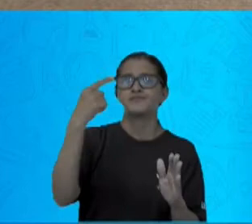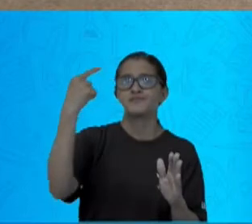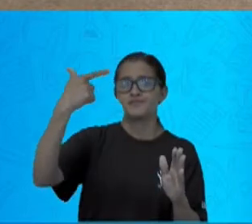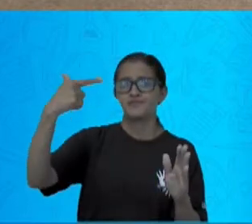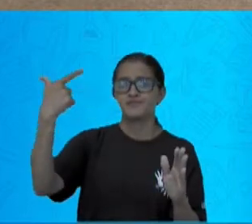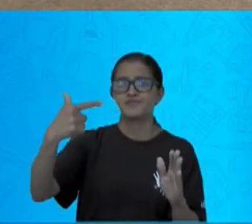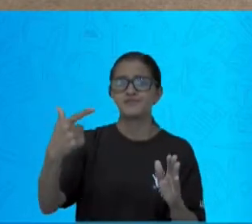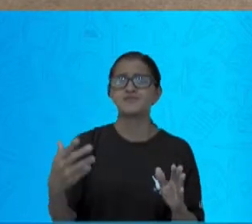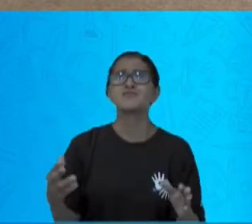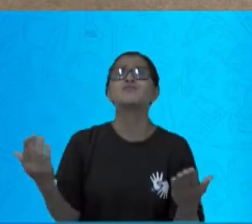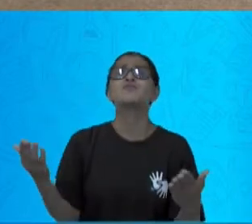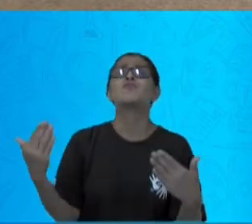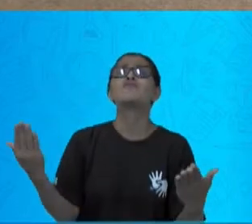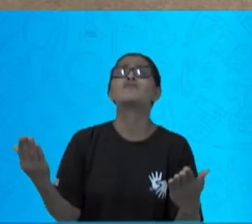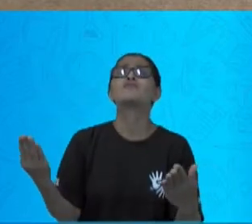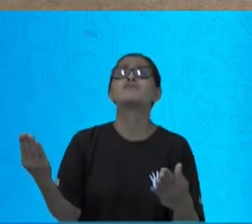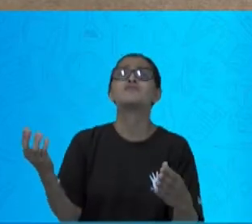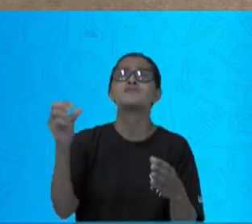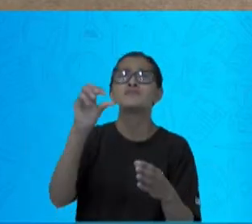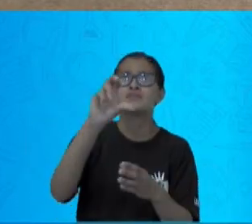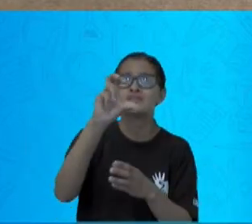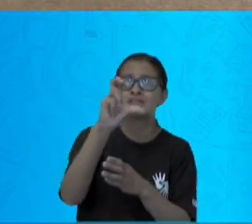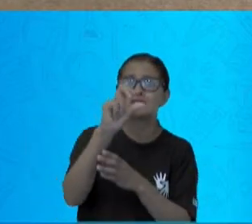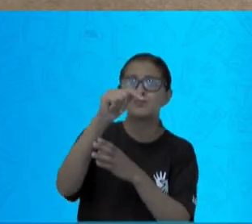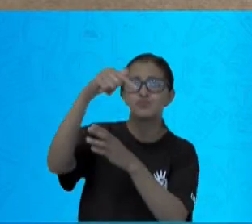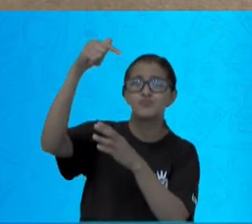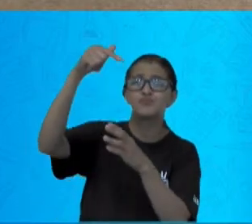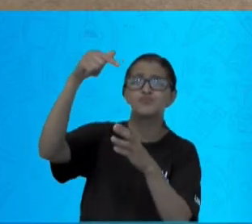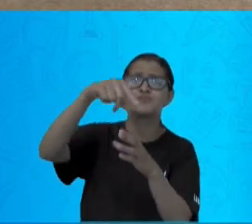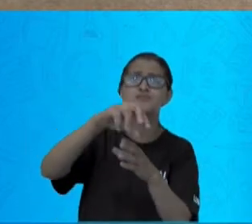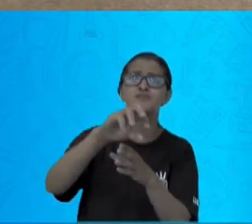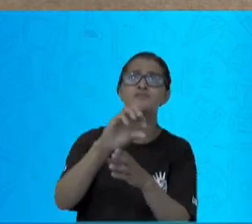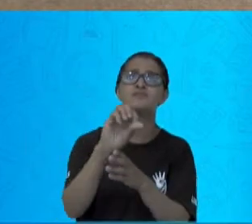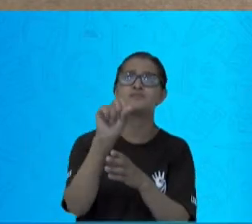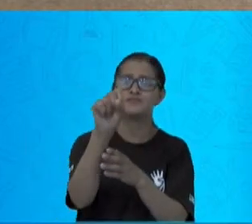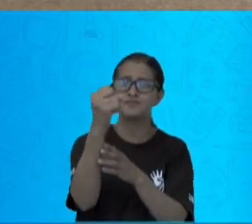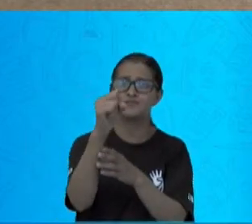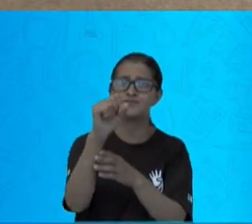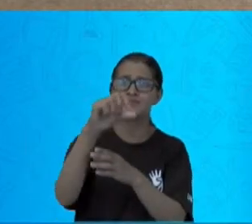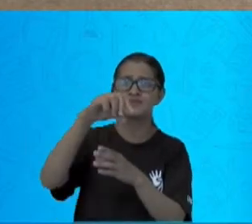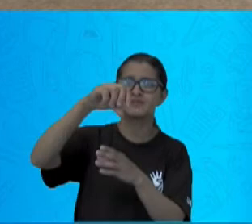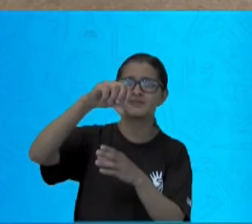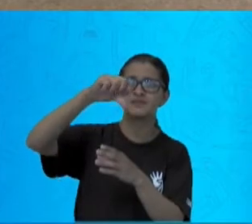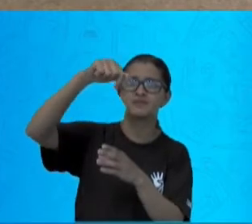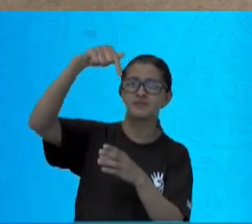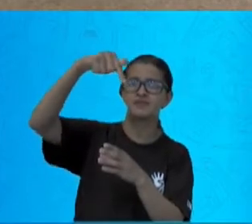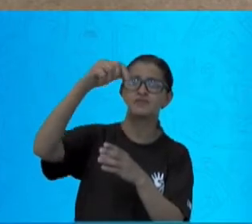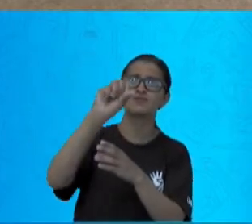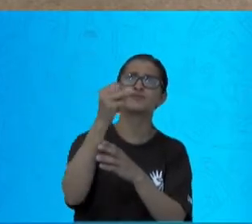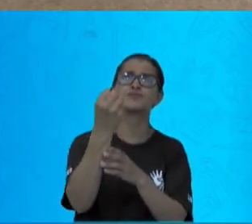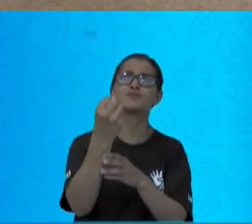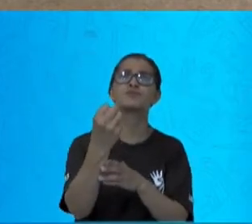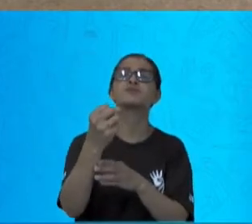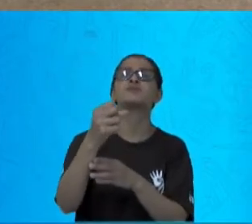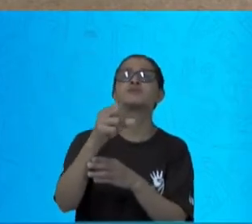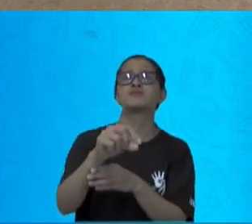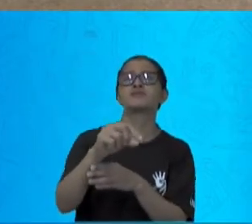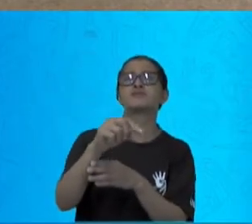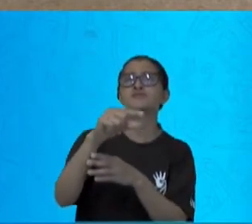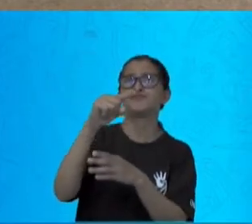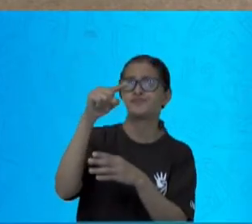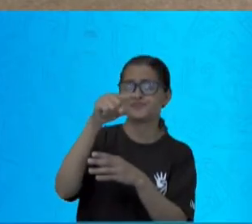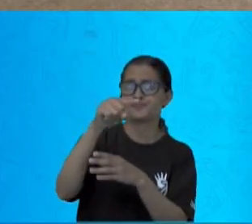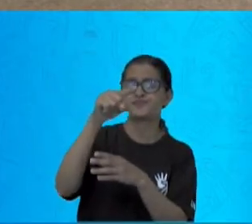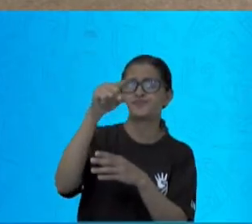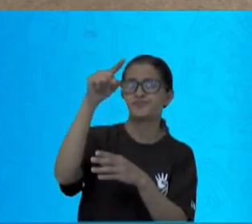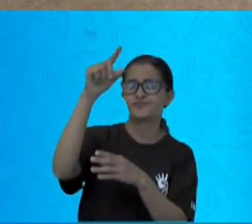78.125, qual é o resultado de 5 oitavos? Então, eu já sei que 5 oitavos é 5 sétimos vezes 5.